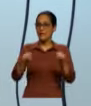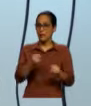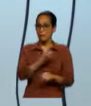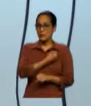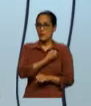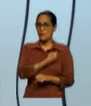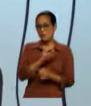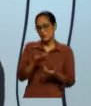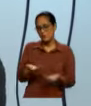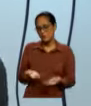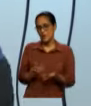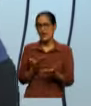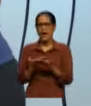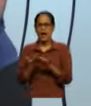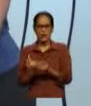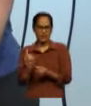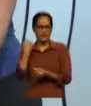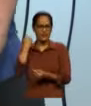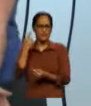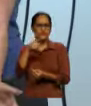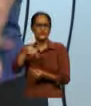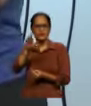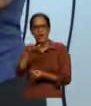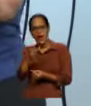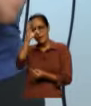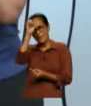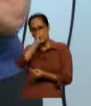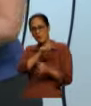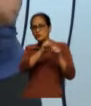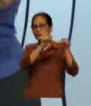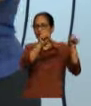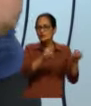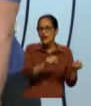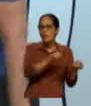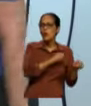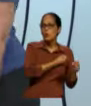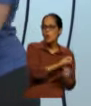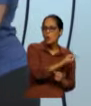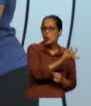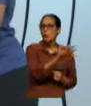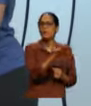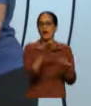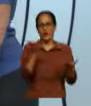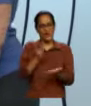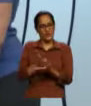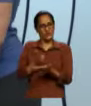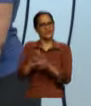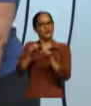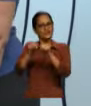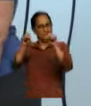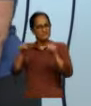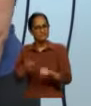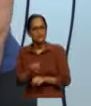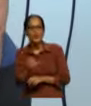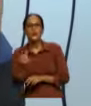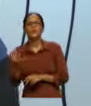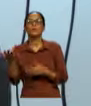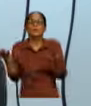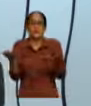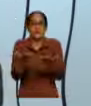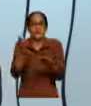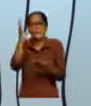numeração. Na aula passada nós vimos sistema de numeração e vamos continuar com o sistema de numeração. Hoje nós vamos